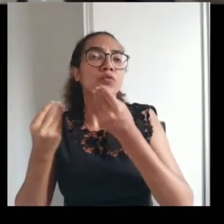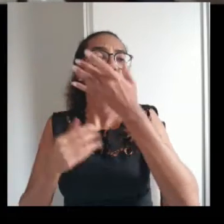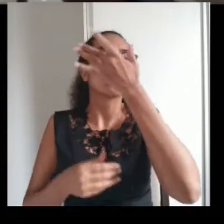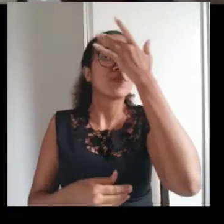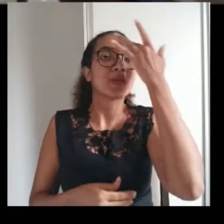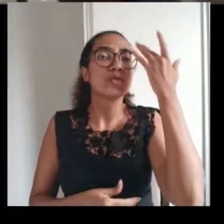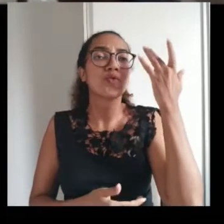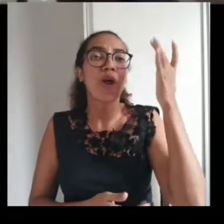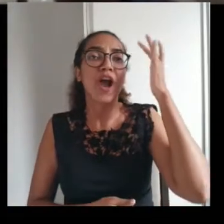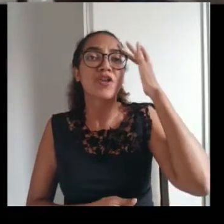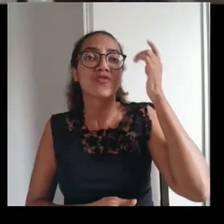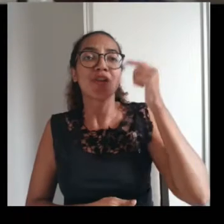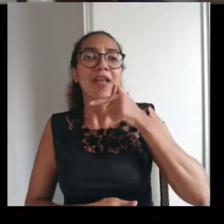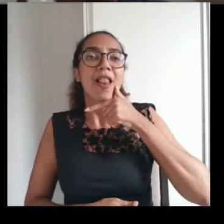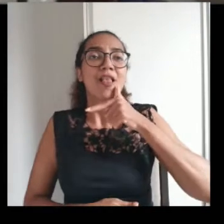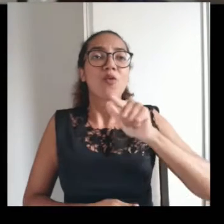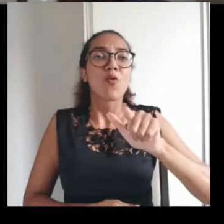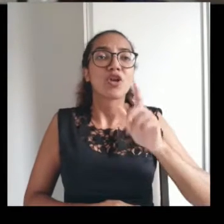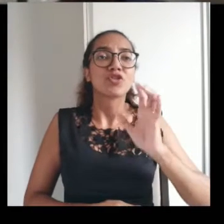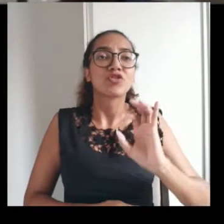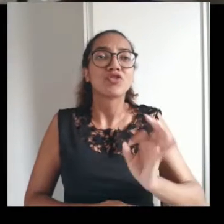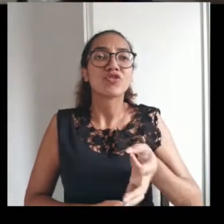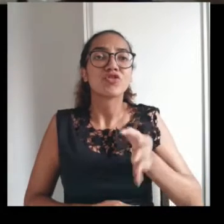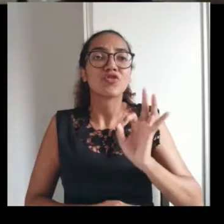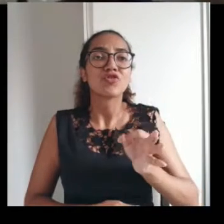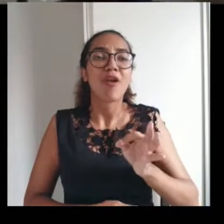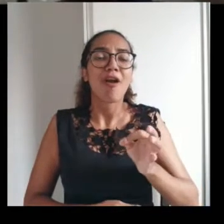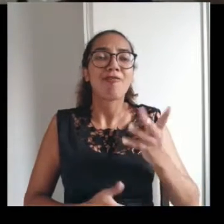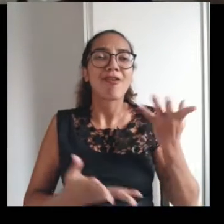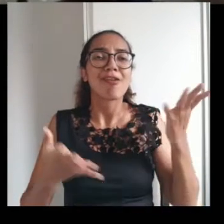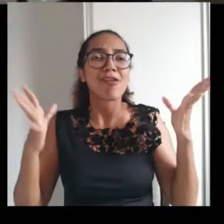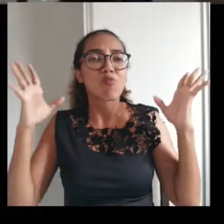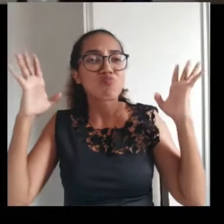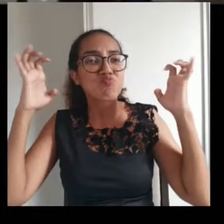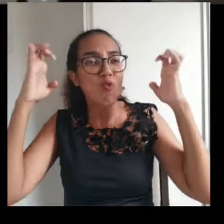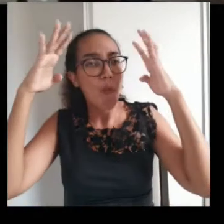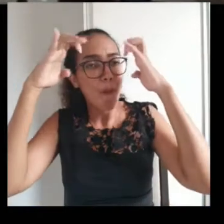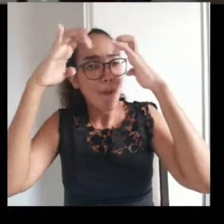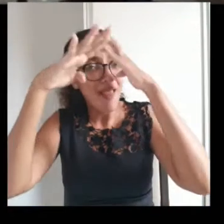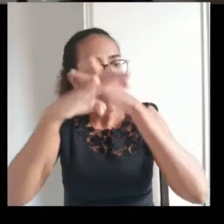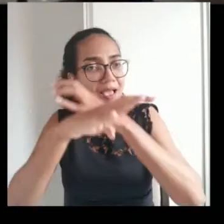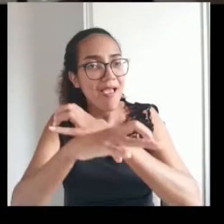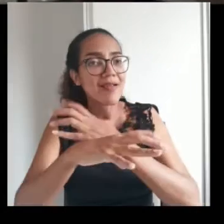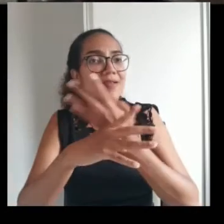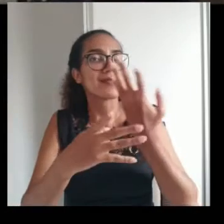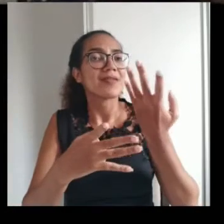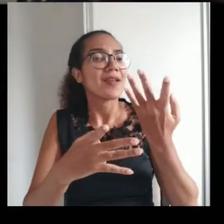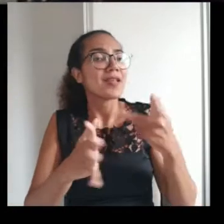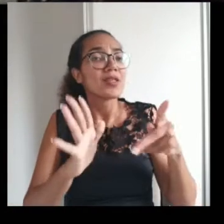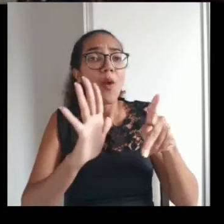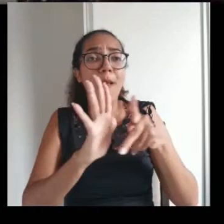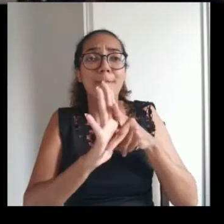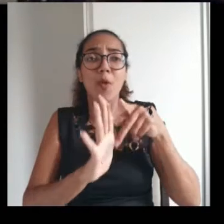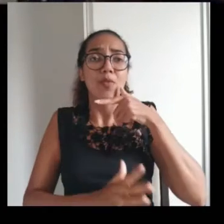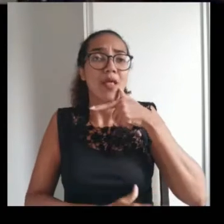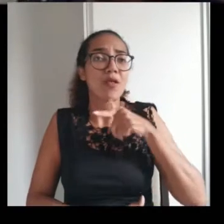certa complexidade que não é necessariamente da linguagem, tá? Quando a gente chega aqui e diz, olha, pessoal, vocês vão criar